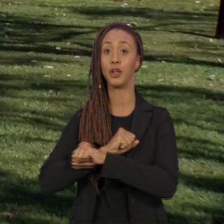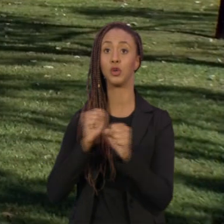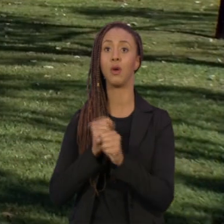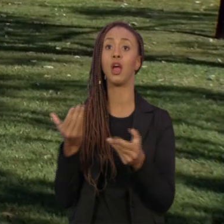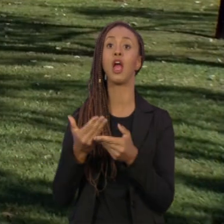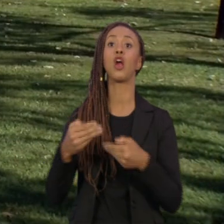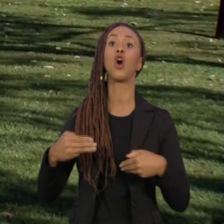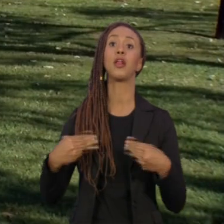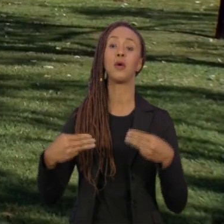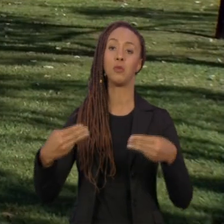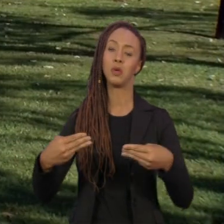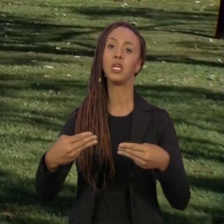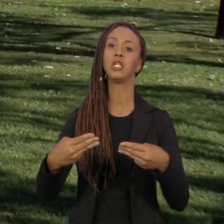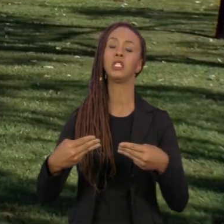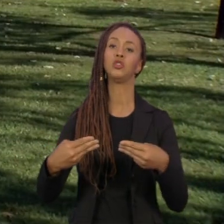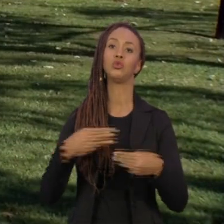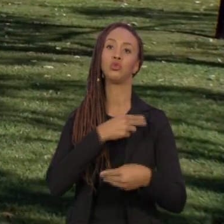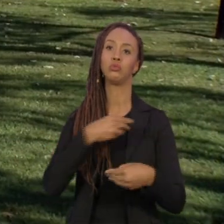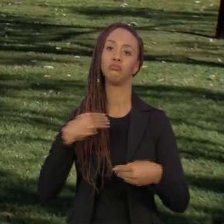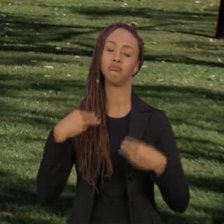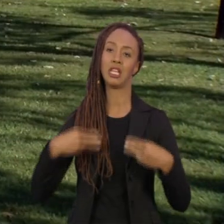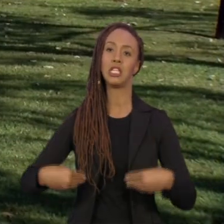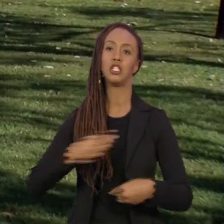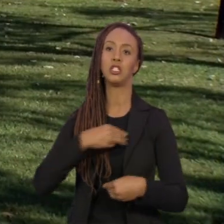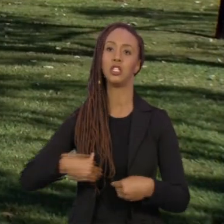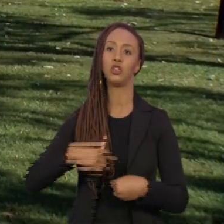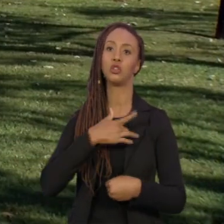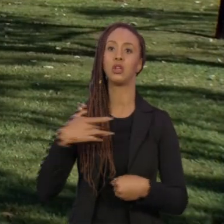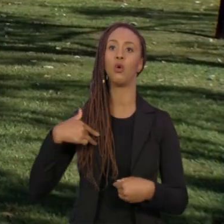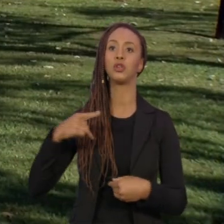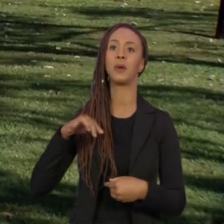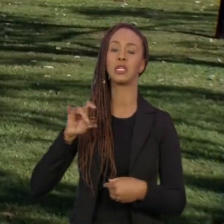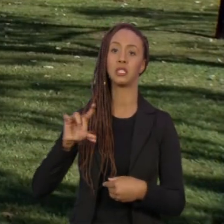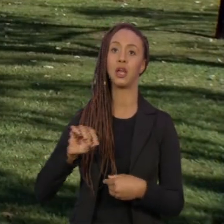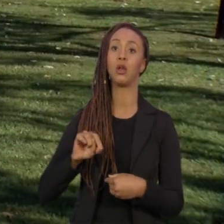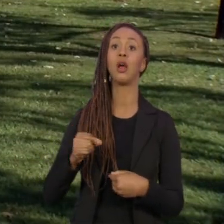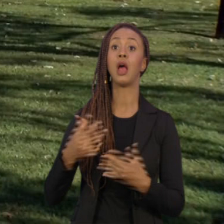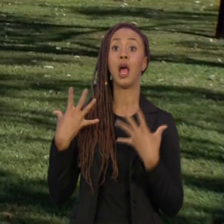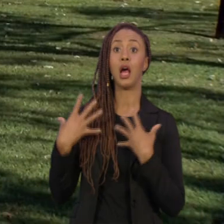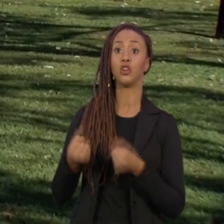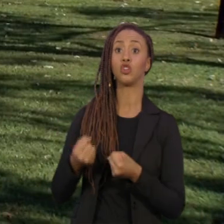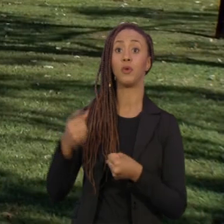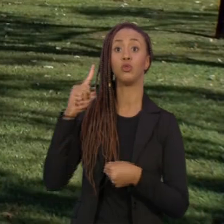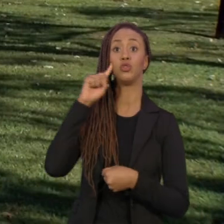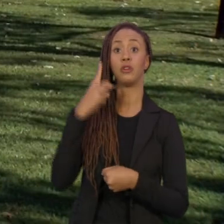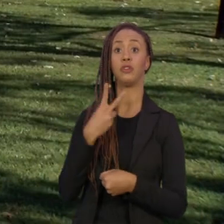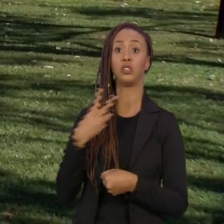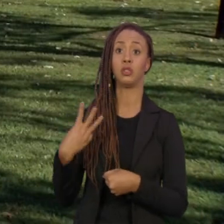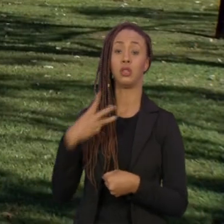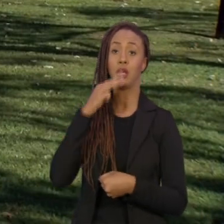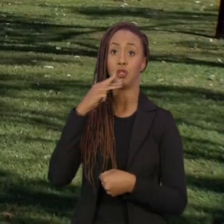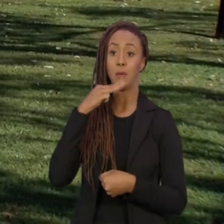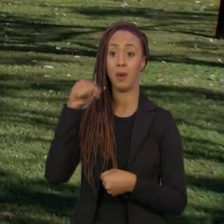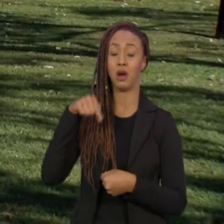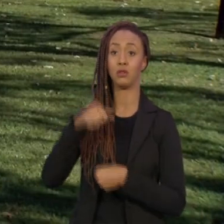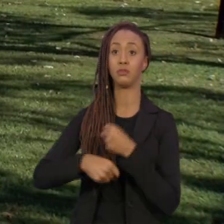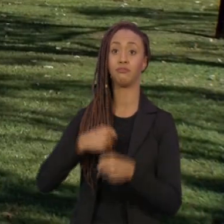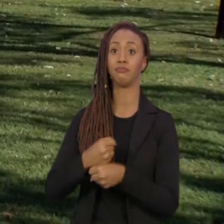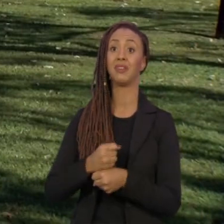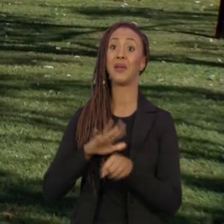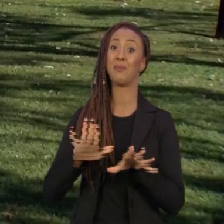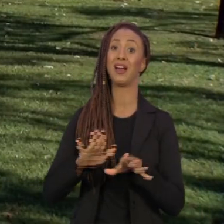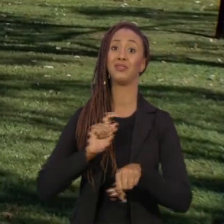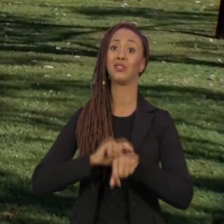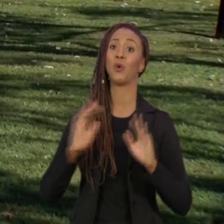da Saúde, Marcelo Queiroga. Ele assumiu a pasta no dia 23 de março deste ano, com a pandemia na fase